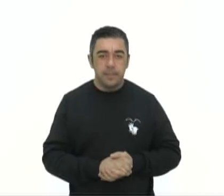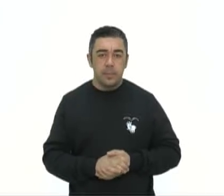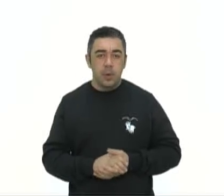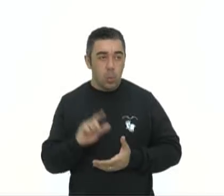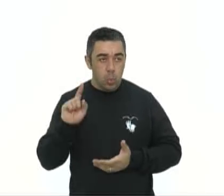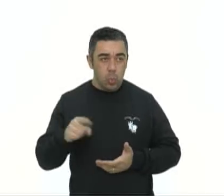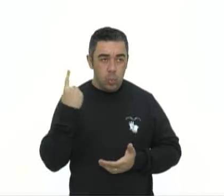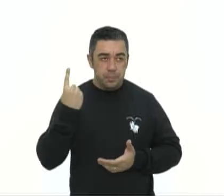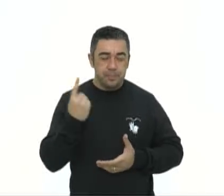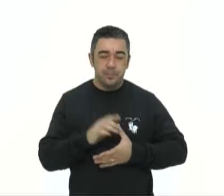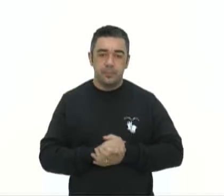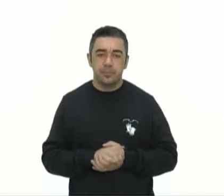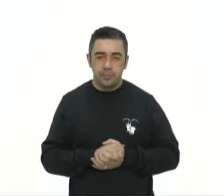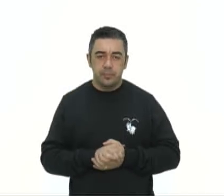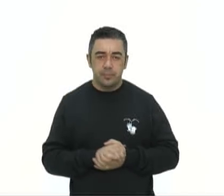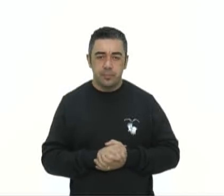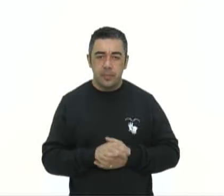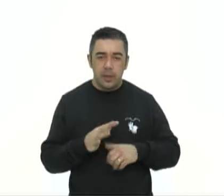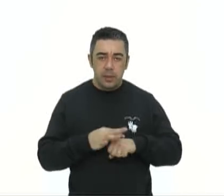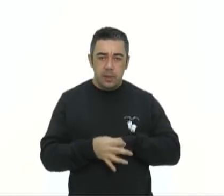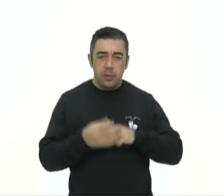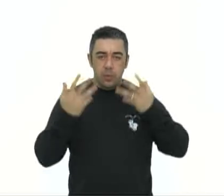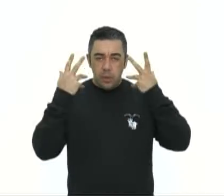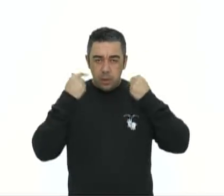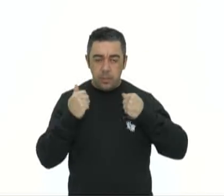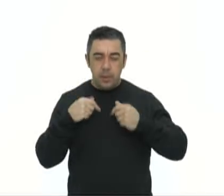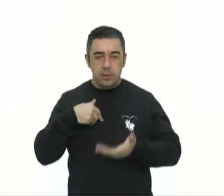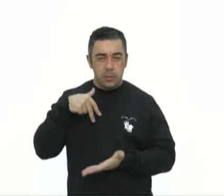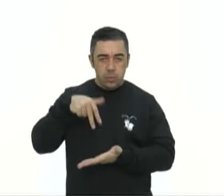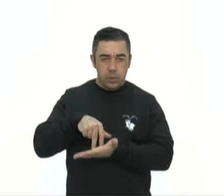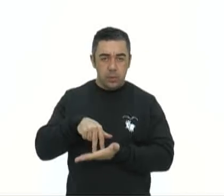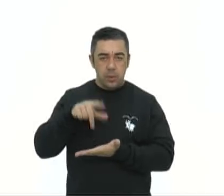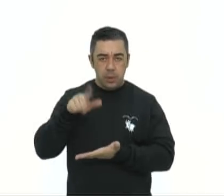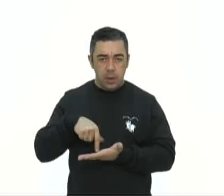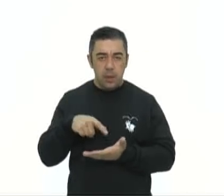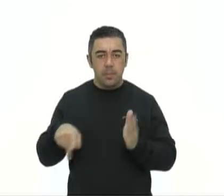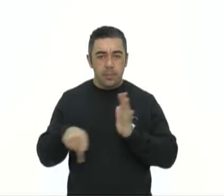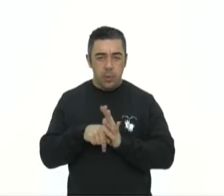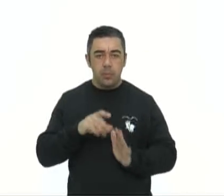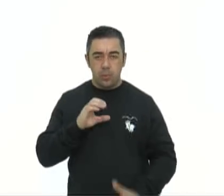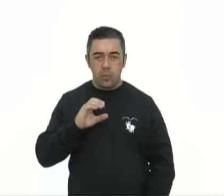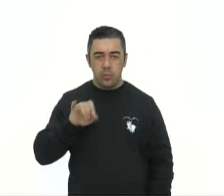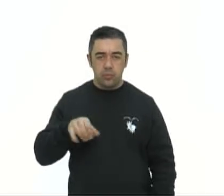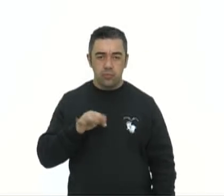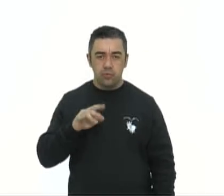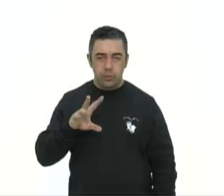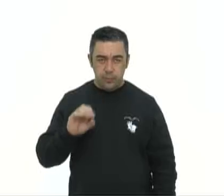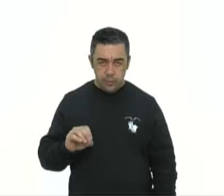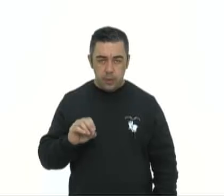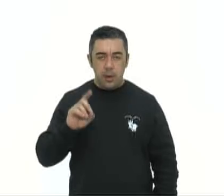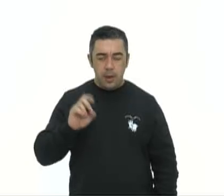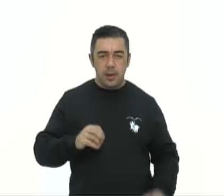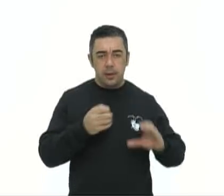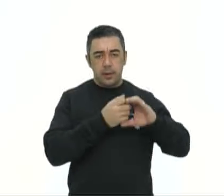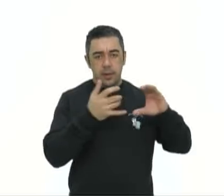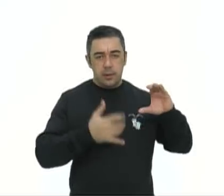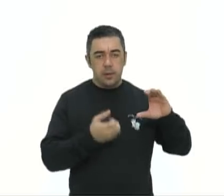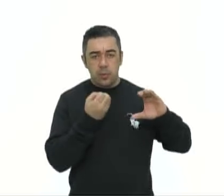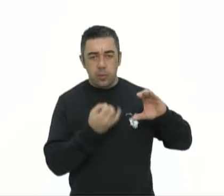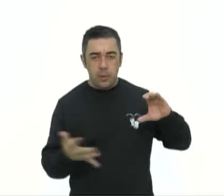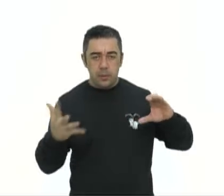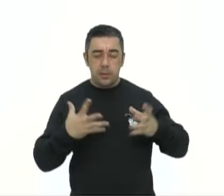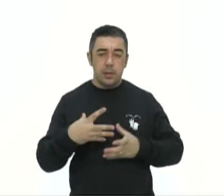1, os tecidos animais de sustentação são de natureza conjuntiva e caracterizam-se pela riqueza de